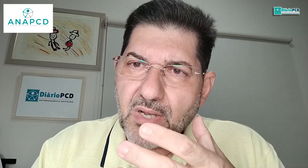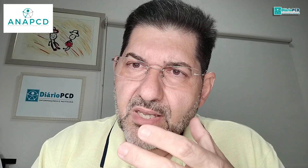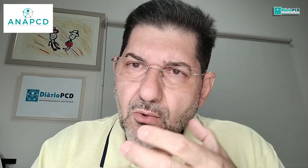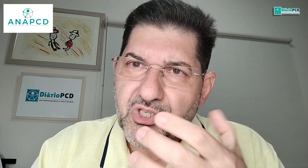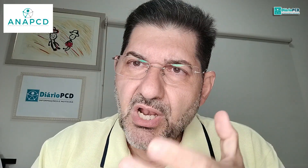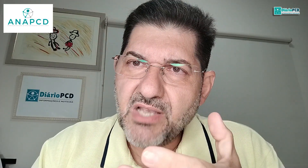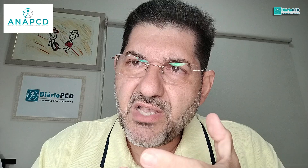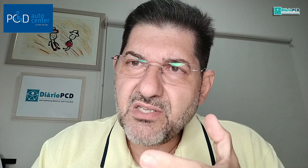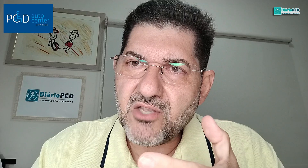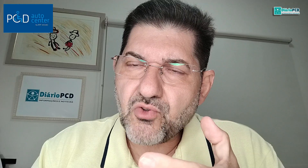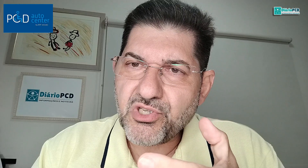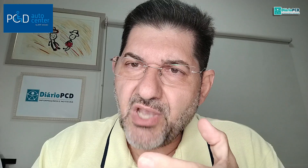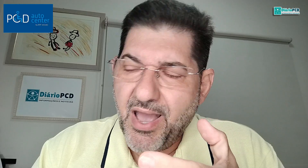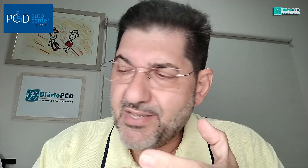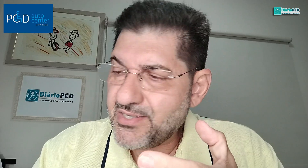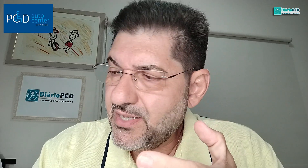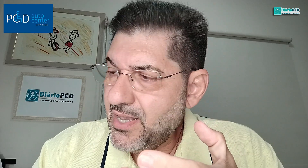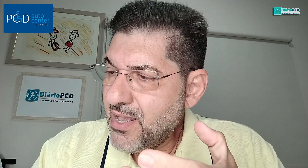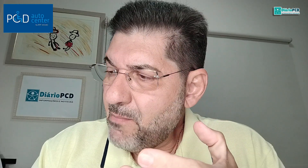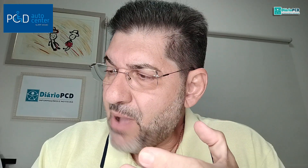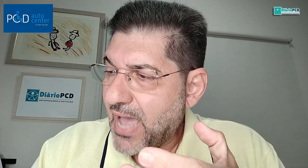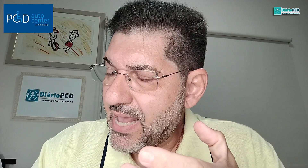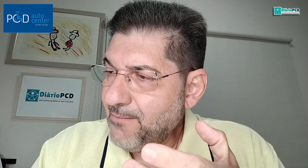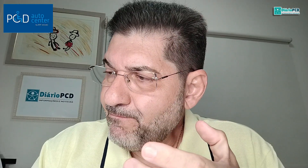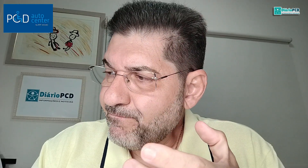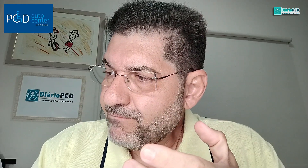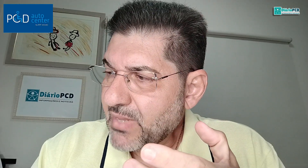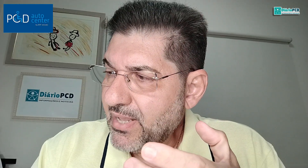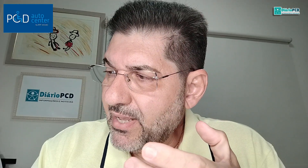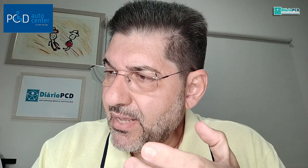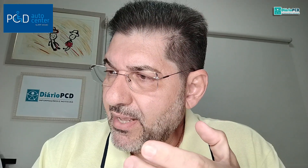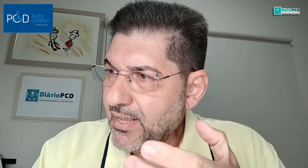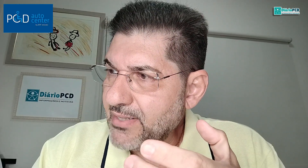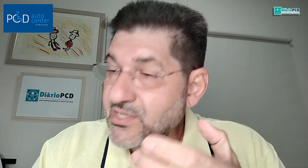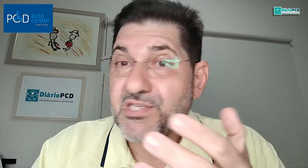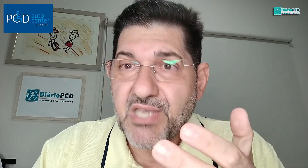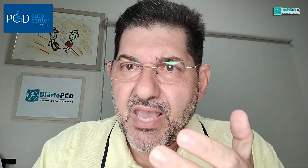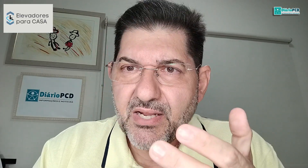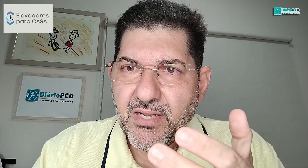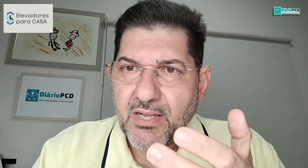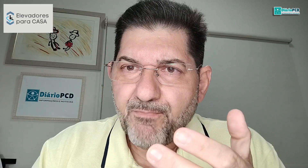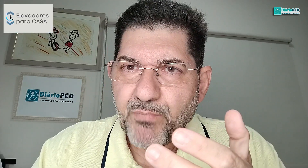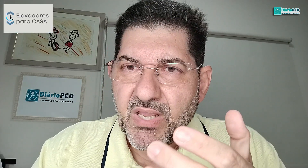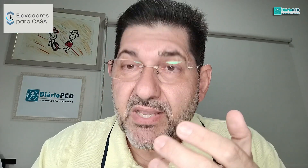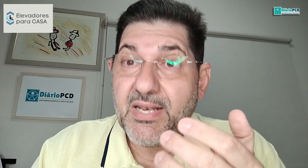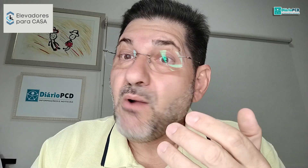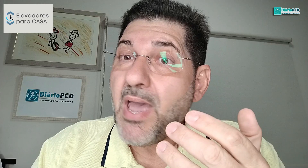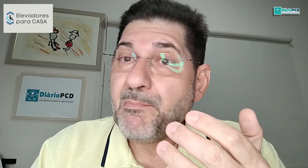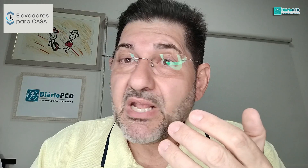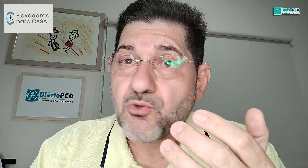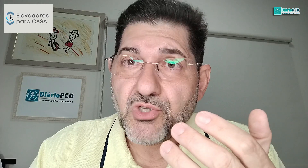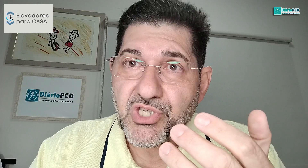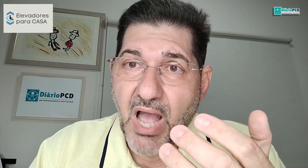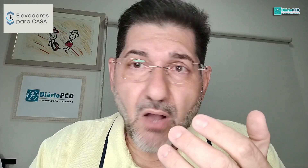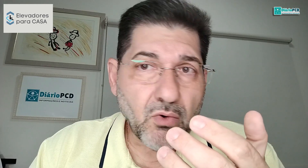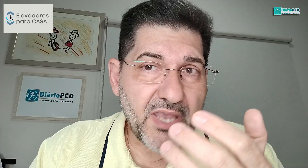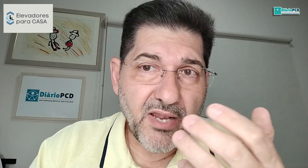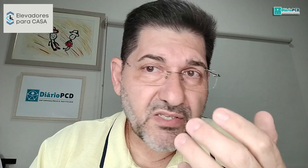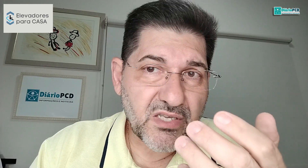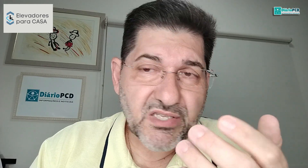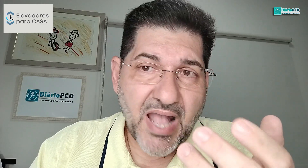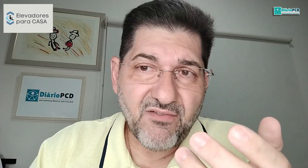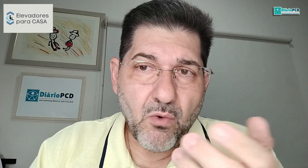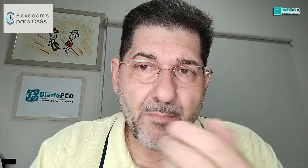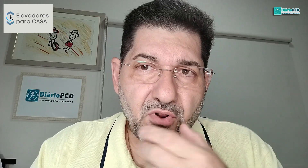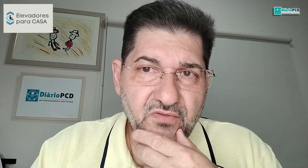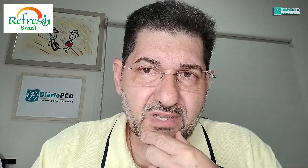Mais uma que utiliza as redes sociais para dizer que não é prejudicial o que